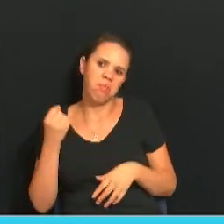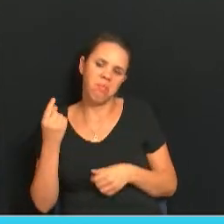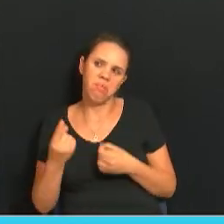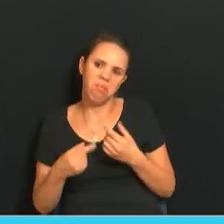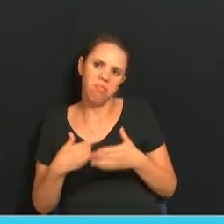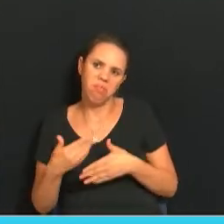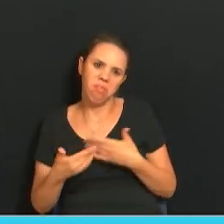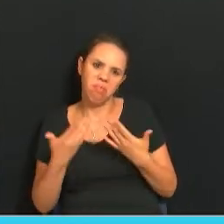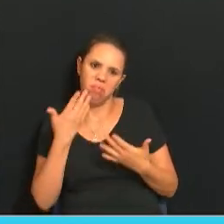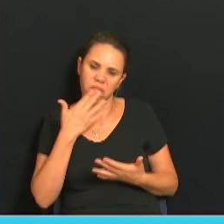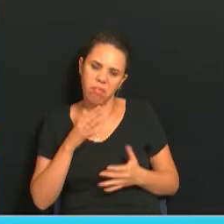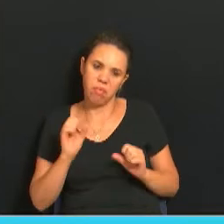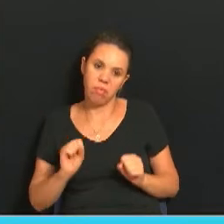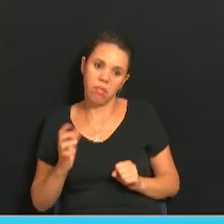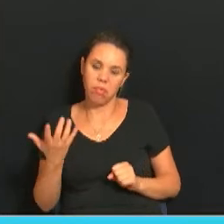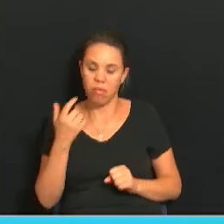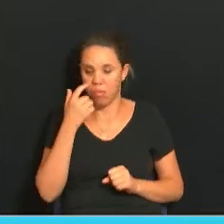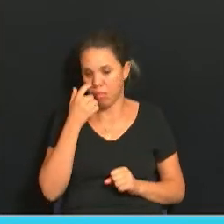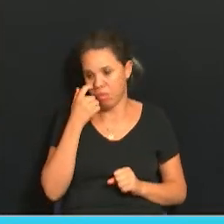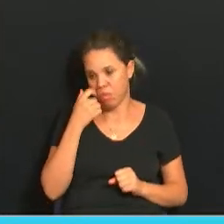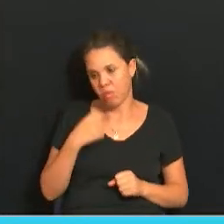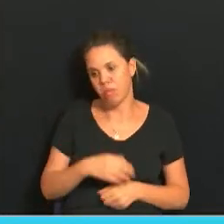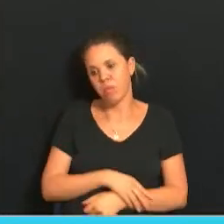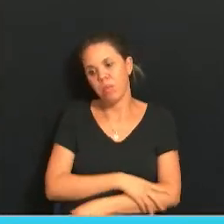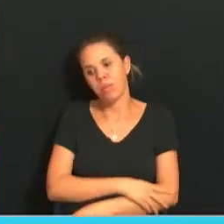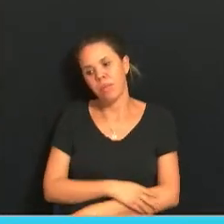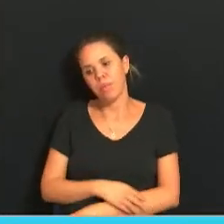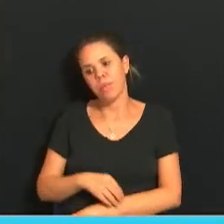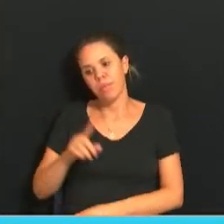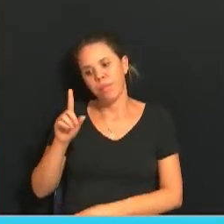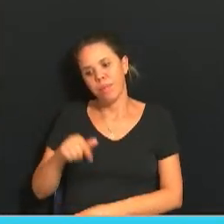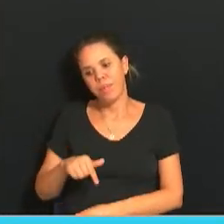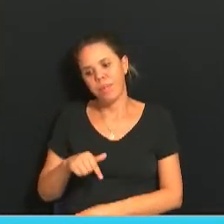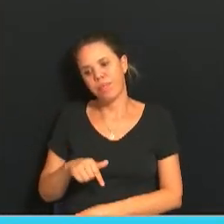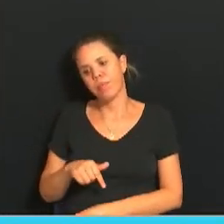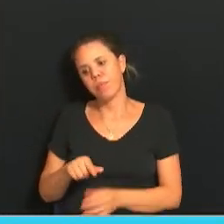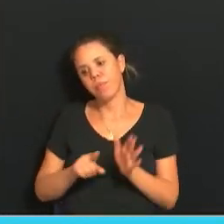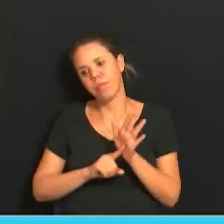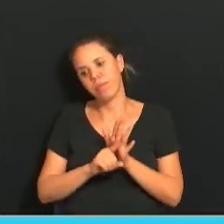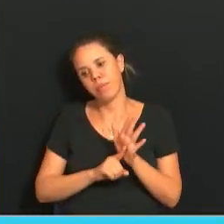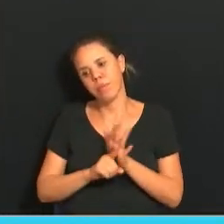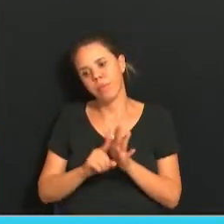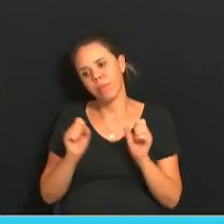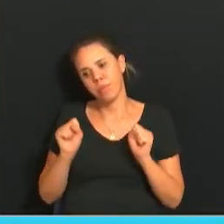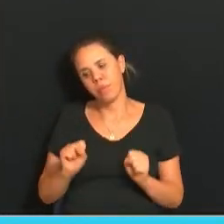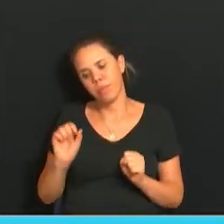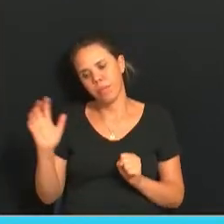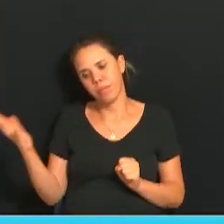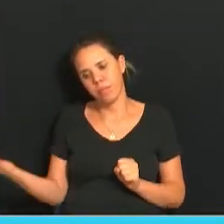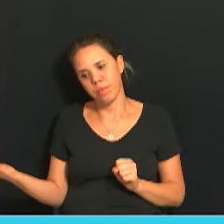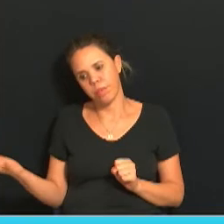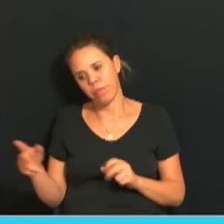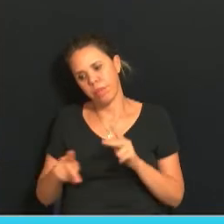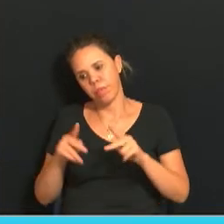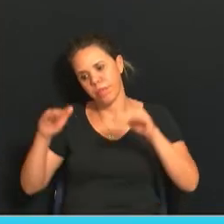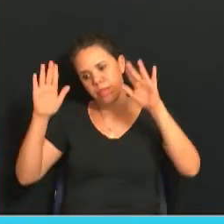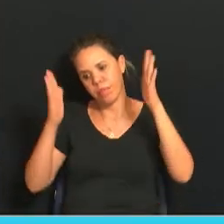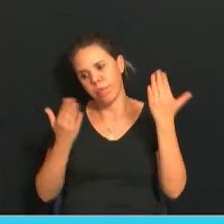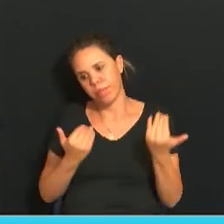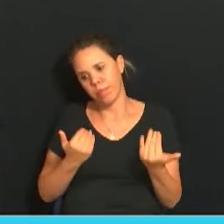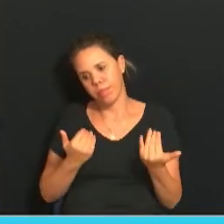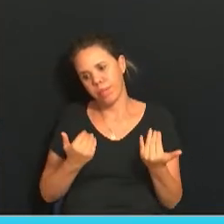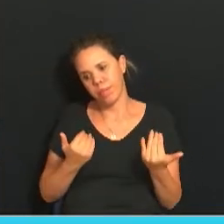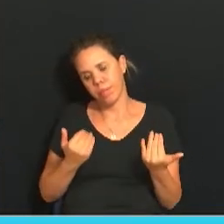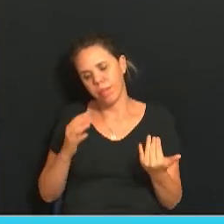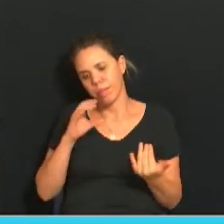nas crianças e próprio das crianças. Essa histologia, ela pode acontecer nos adultos, jovens, mas é bem mais